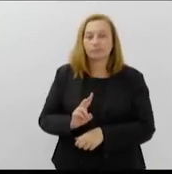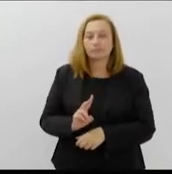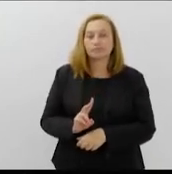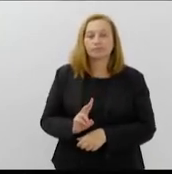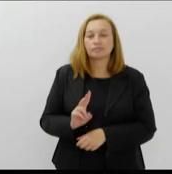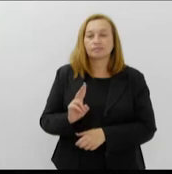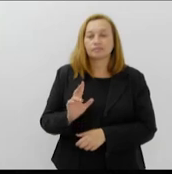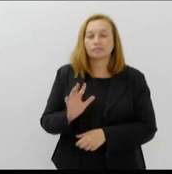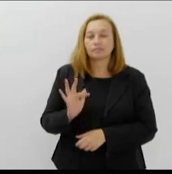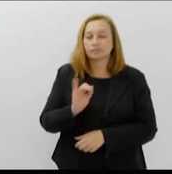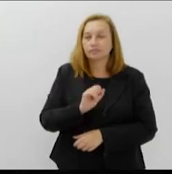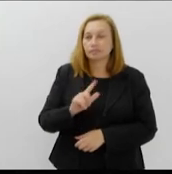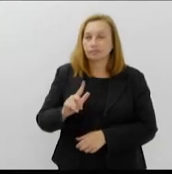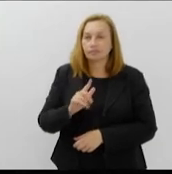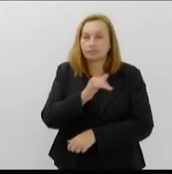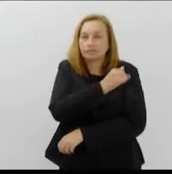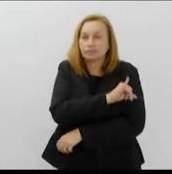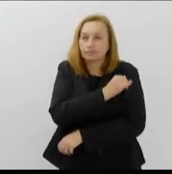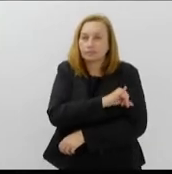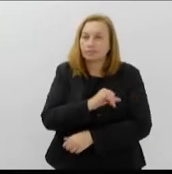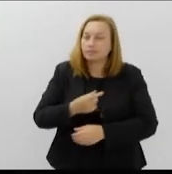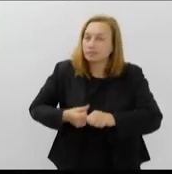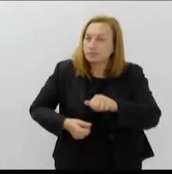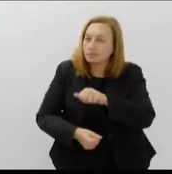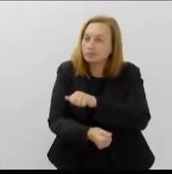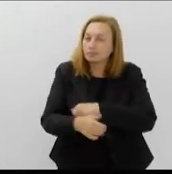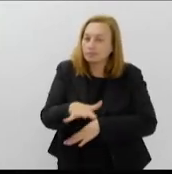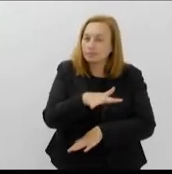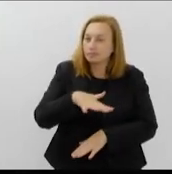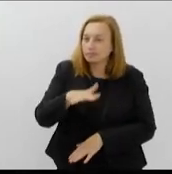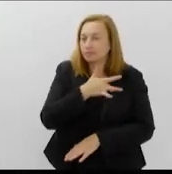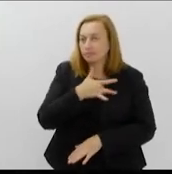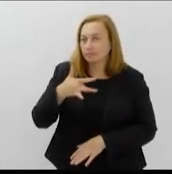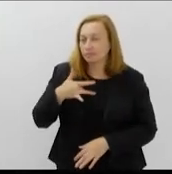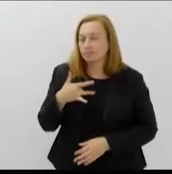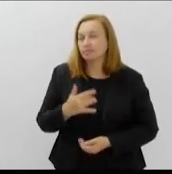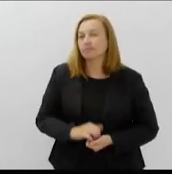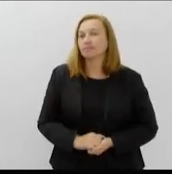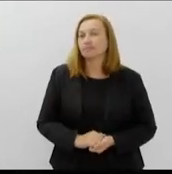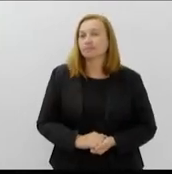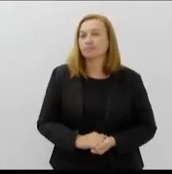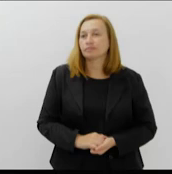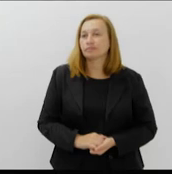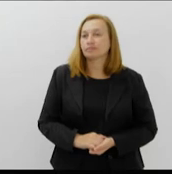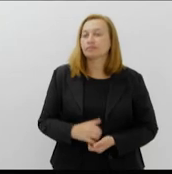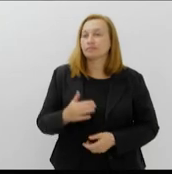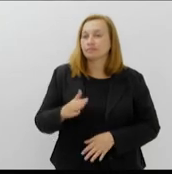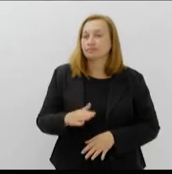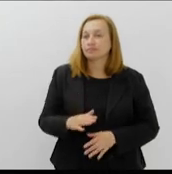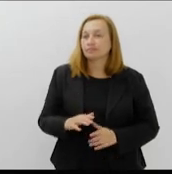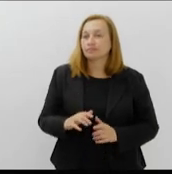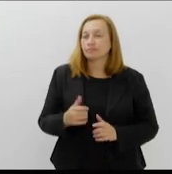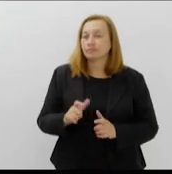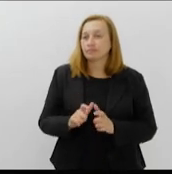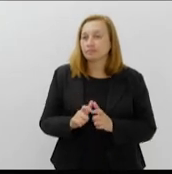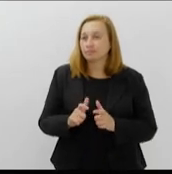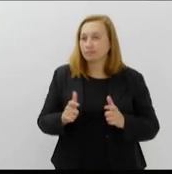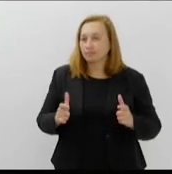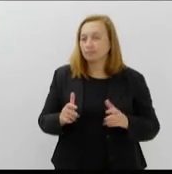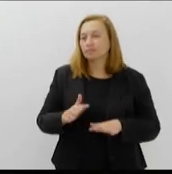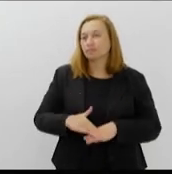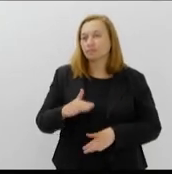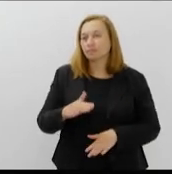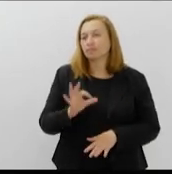Janeiro, para que os investimentos na área da saúde eles sejam maiores, para que,